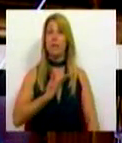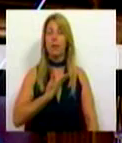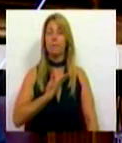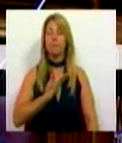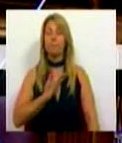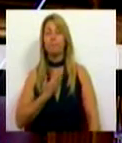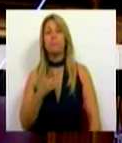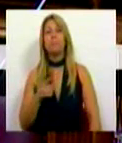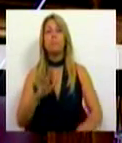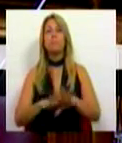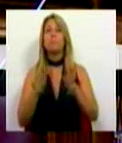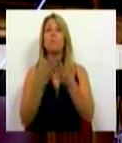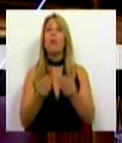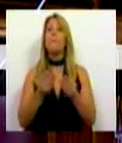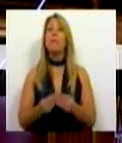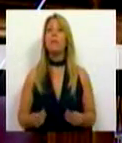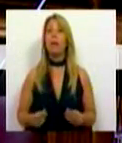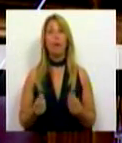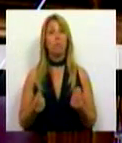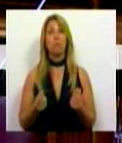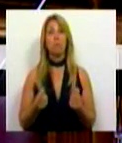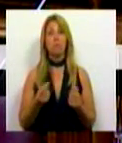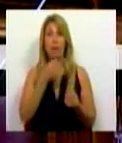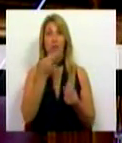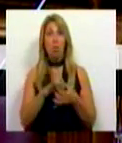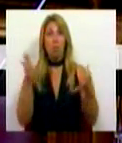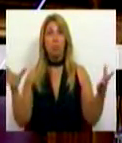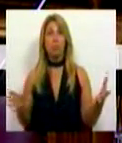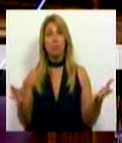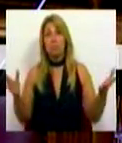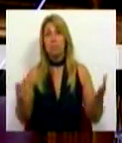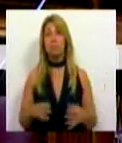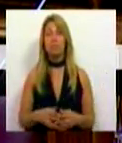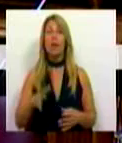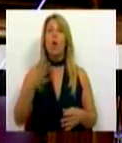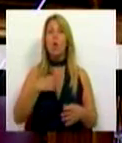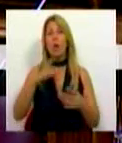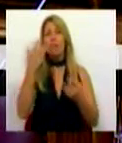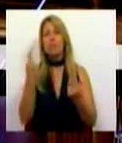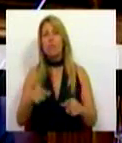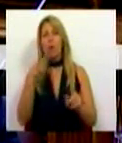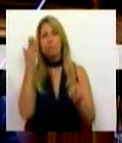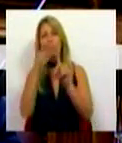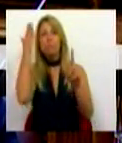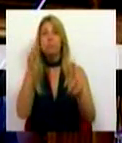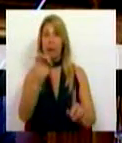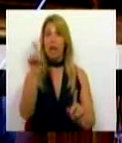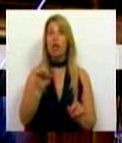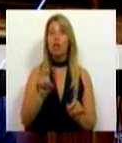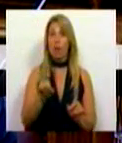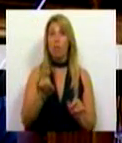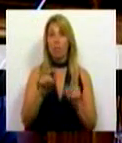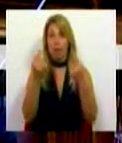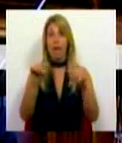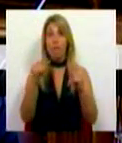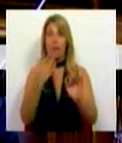em que sobre a matéria praticamente nada disse, eu quero-me situar unicamente na questão que invocavam no vosso pedido